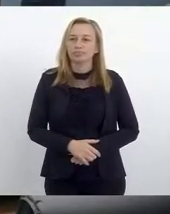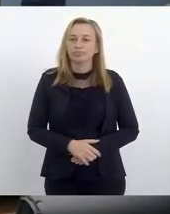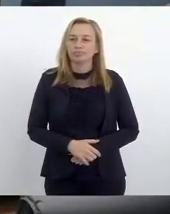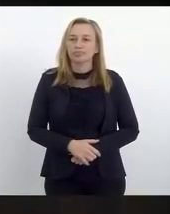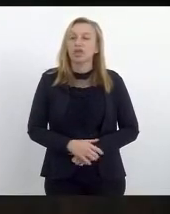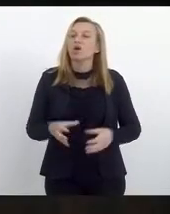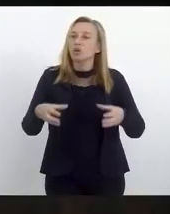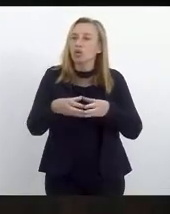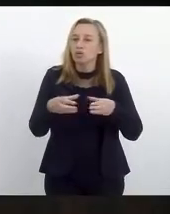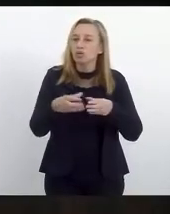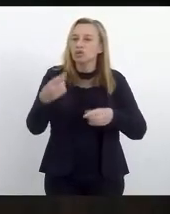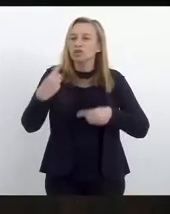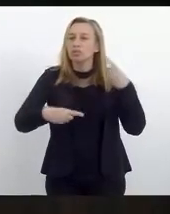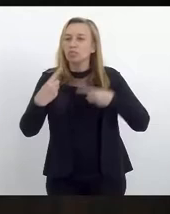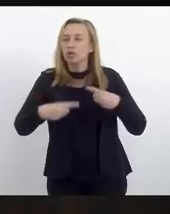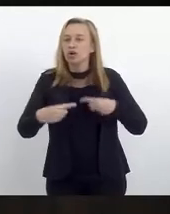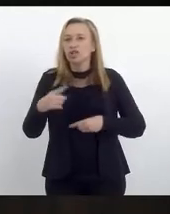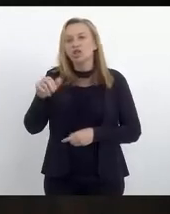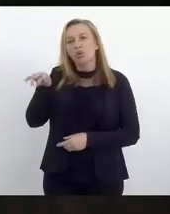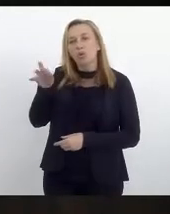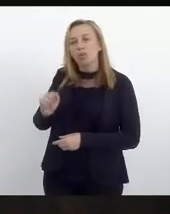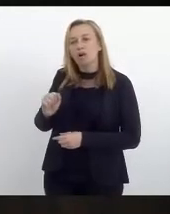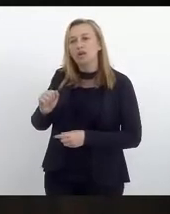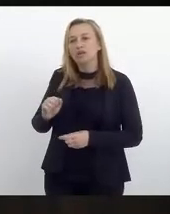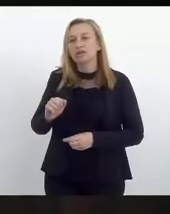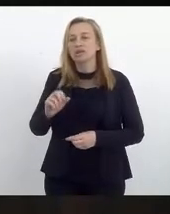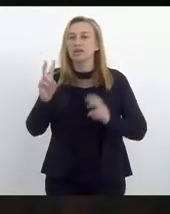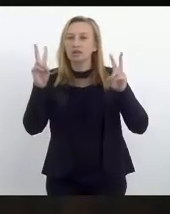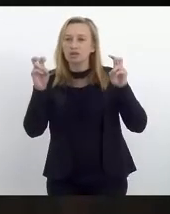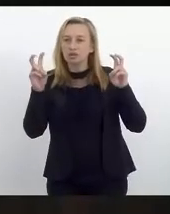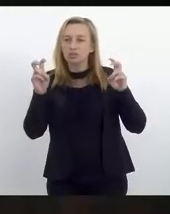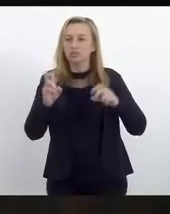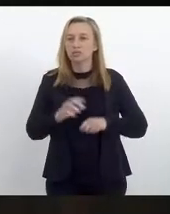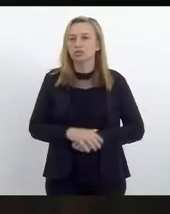Pela Comissão de Política Urbana, Habitação e Assuntos Fundiários.